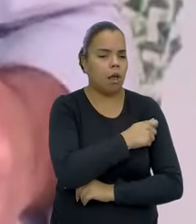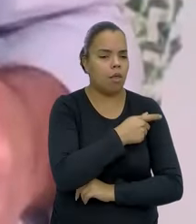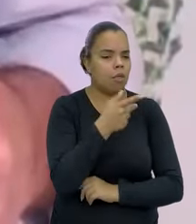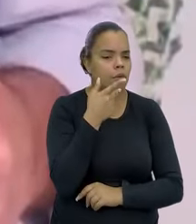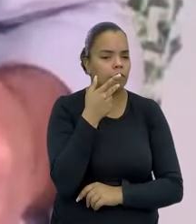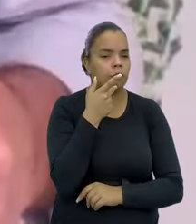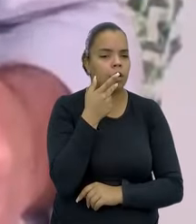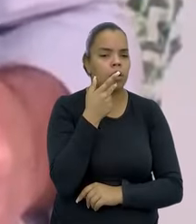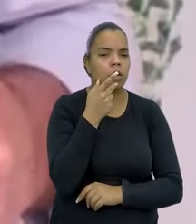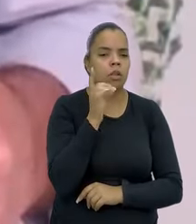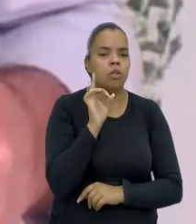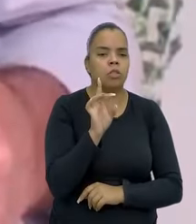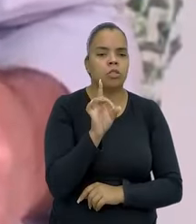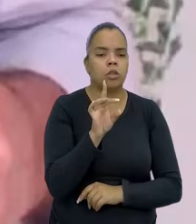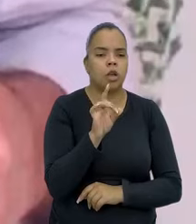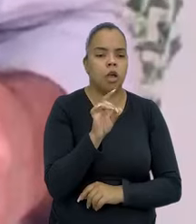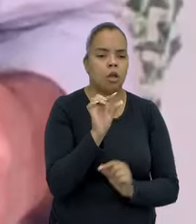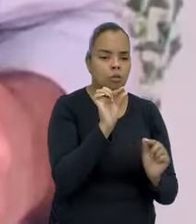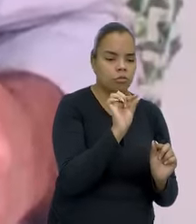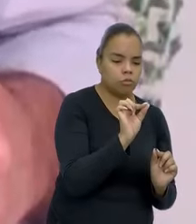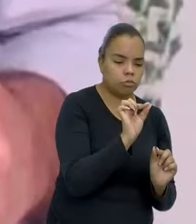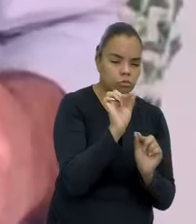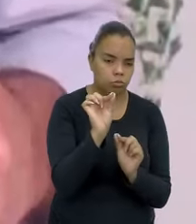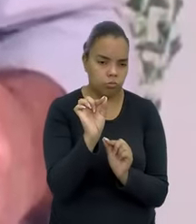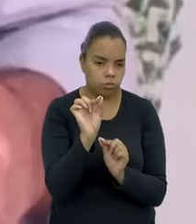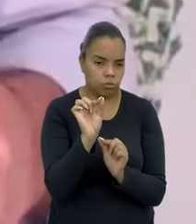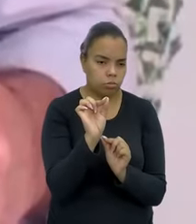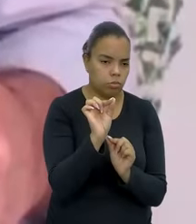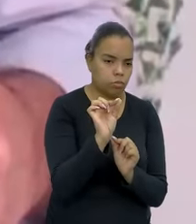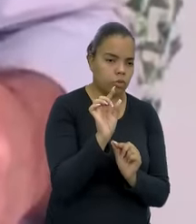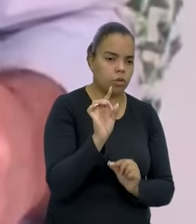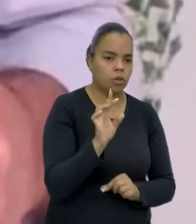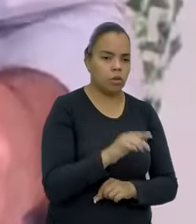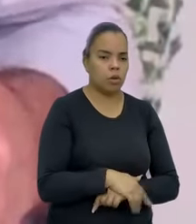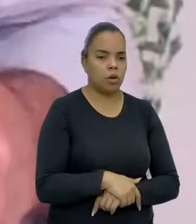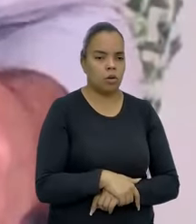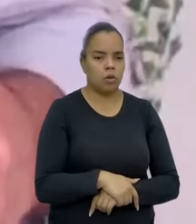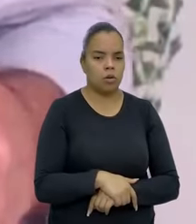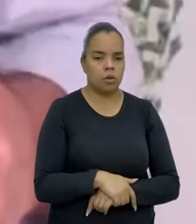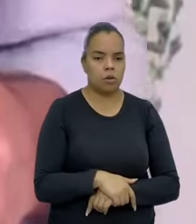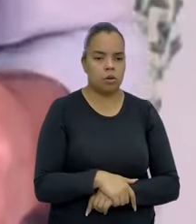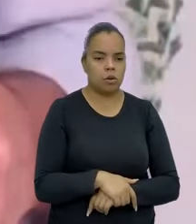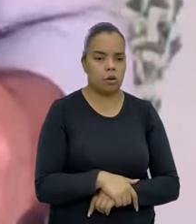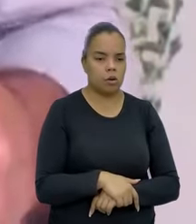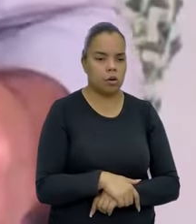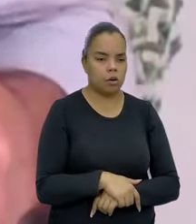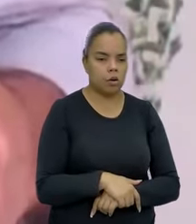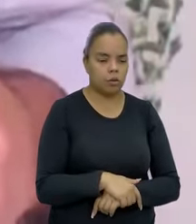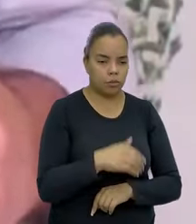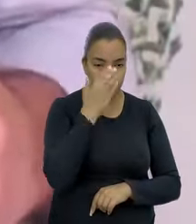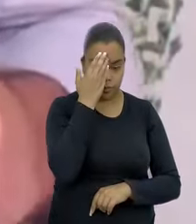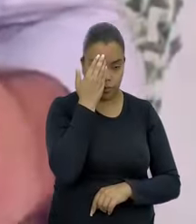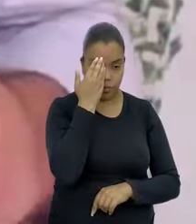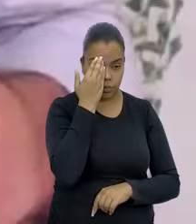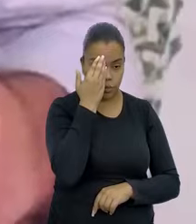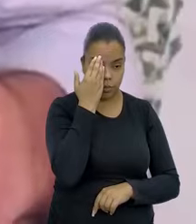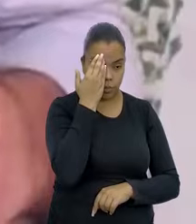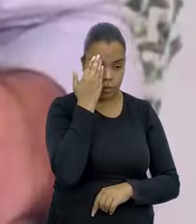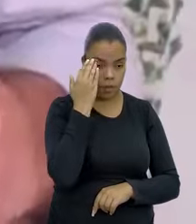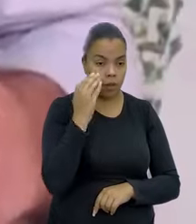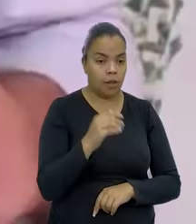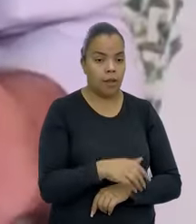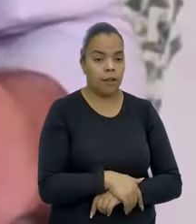falar mas para transformar ele enquadrado basta eu reduzir do lado esquerdo e Posso reduzir do lado direito né